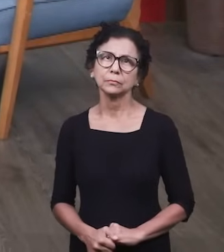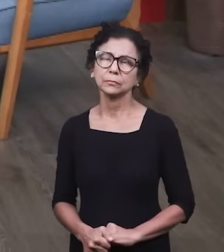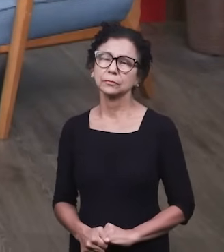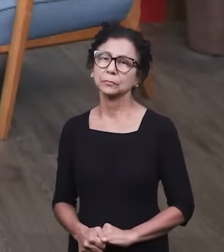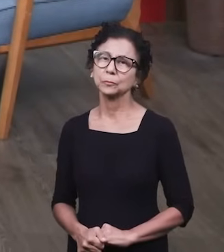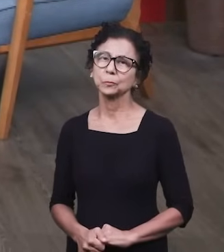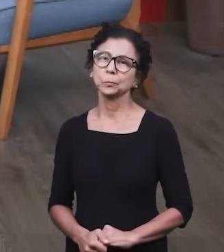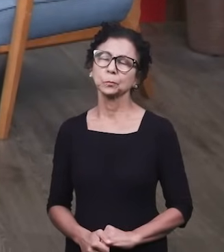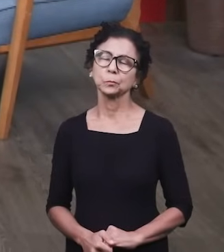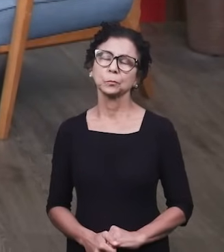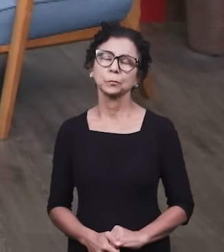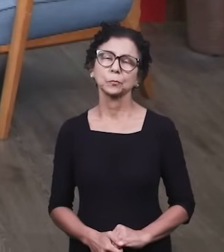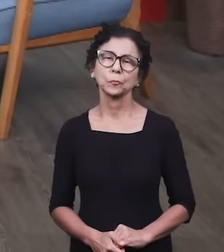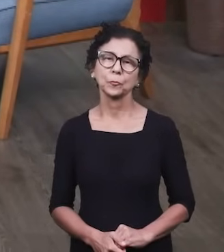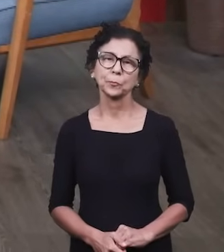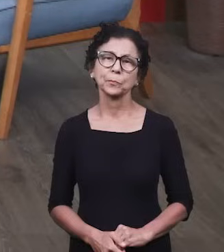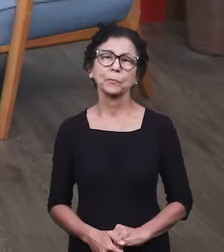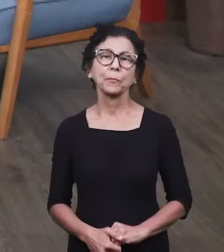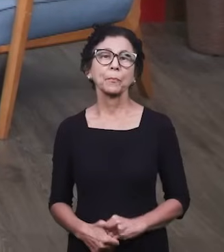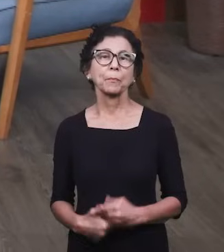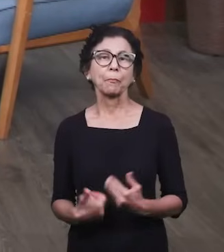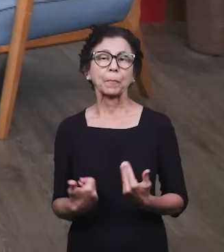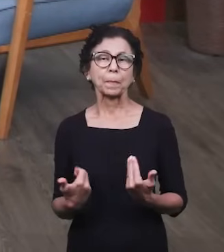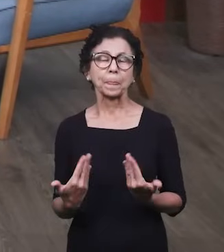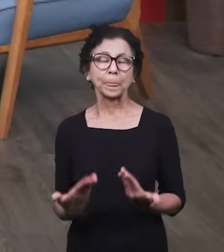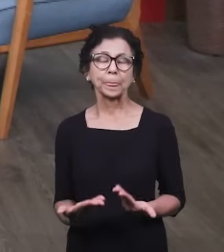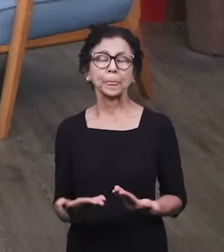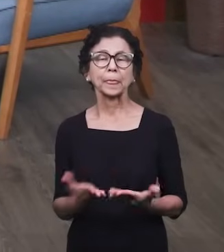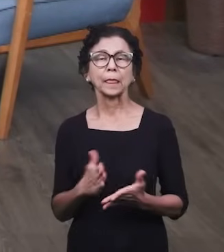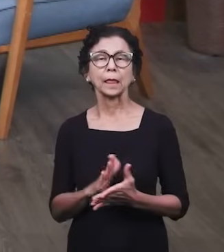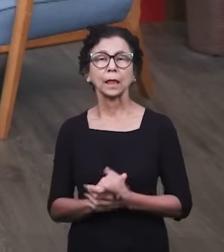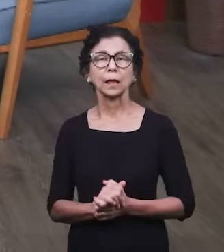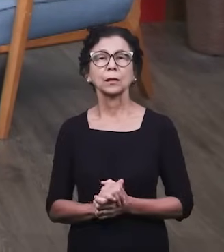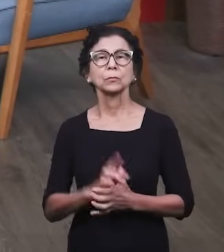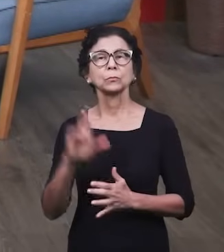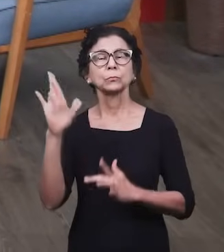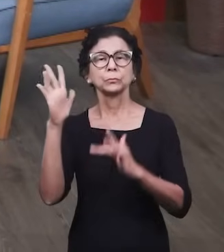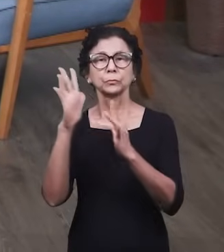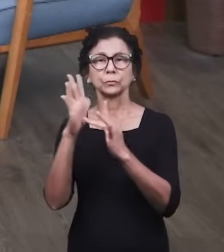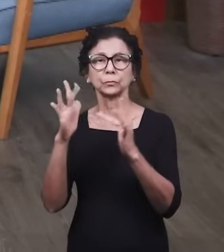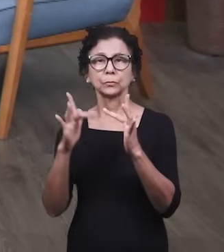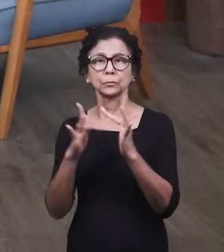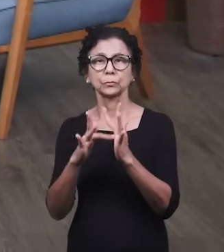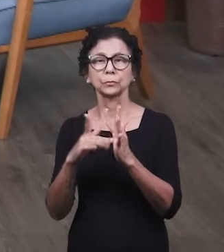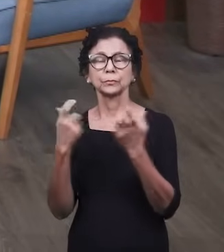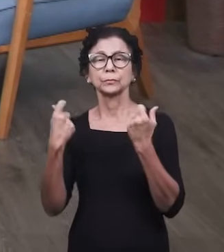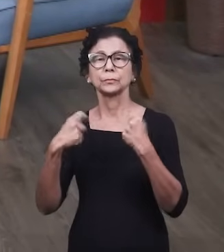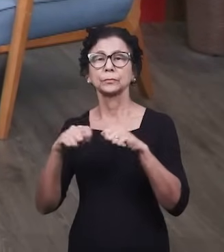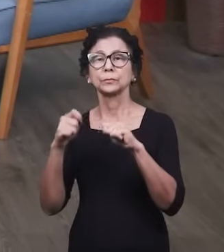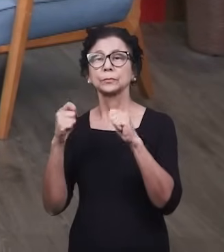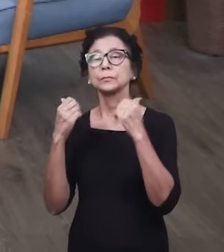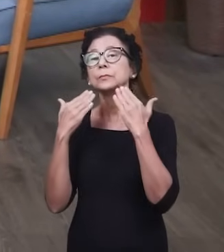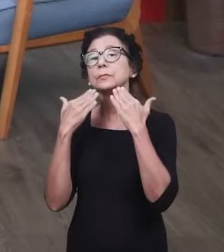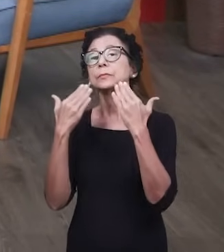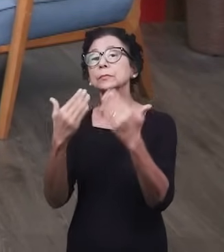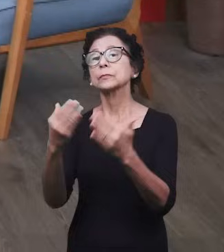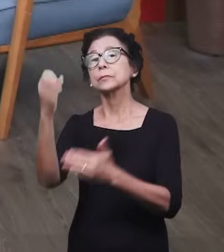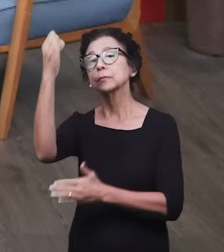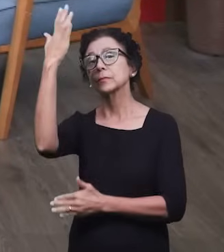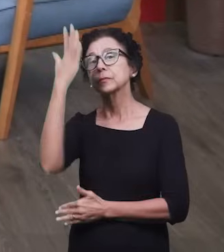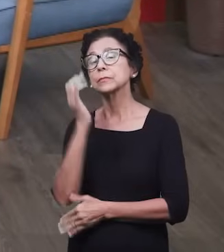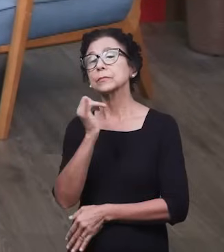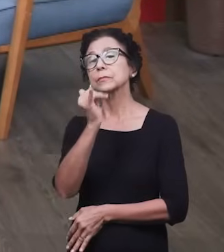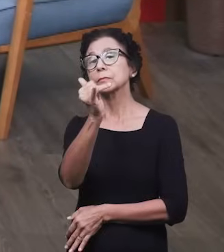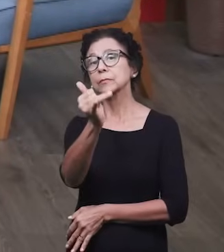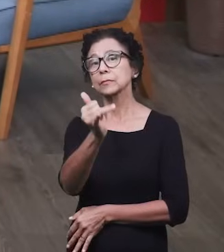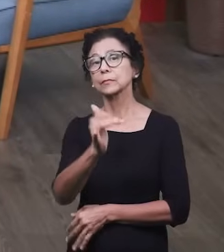tem como conhecê-lo dentro daquilo que é o propósito de Deus. Só um parênteses, a experiência do próprio